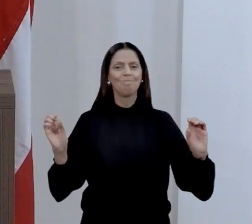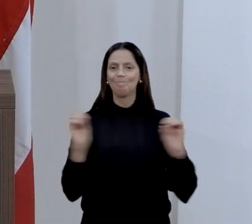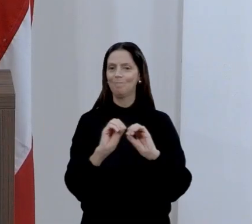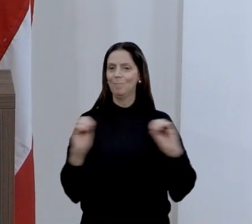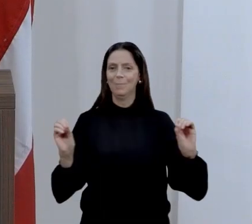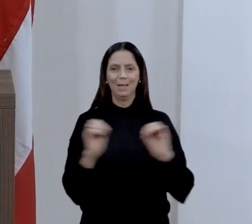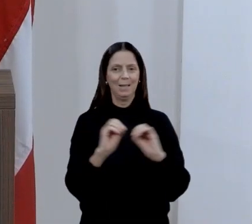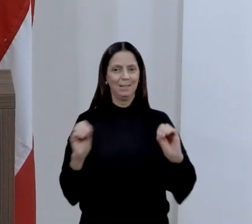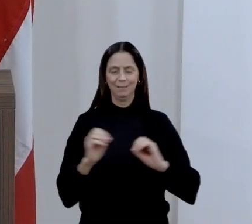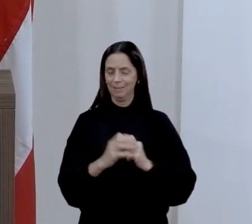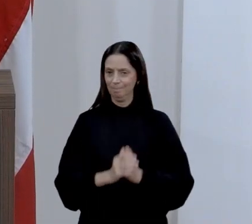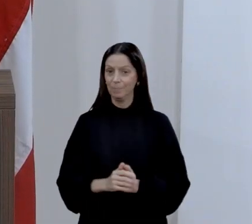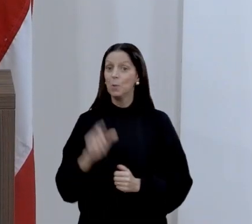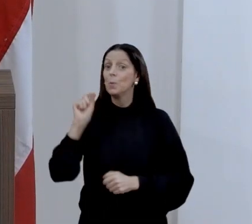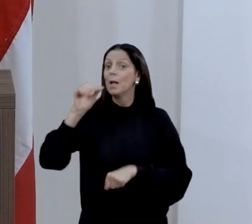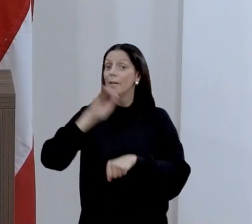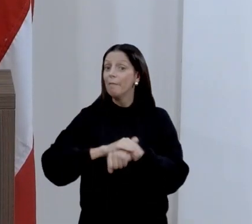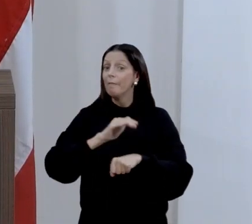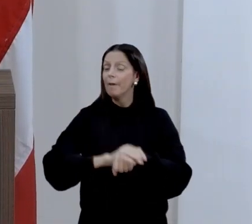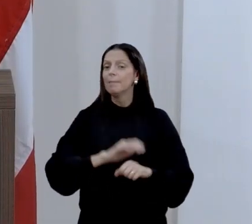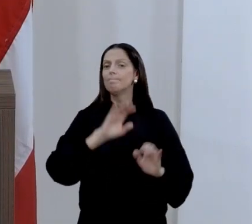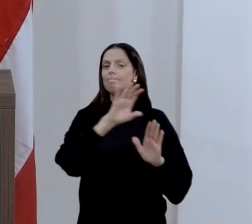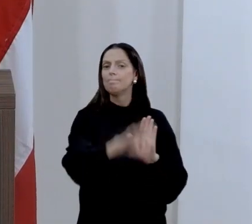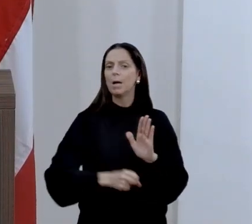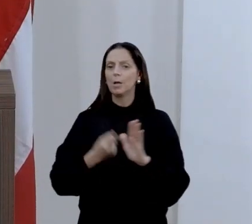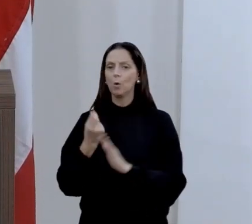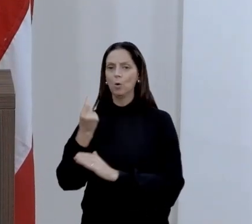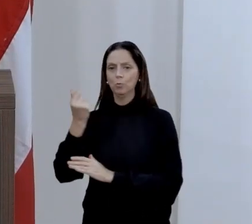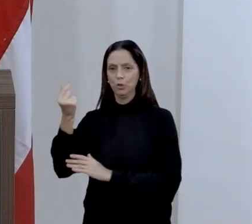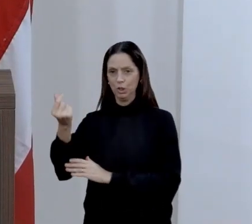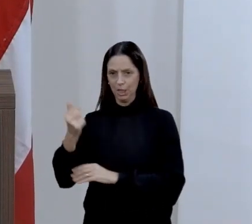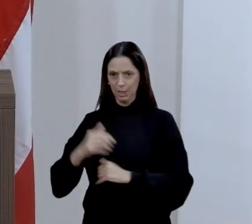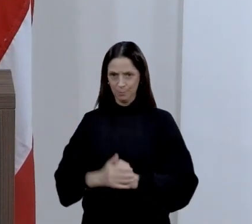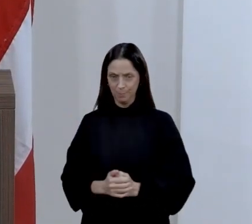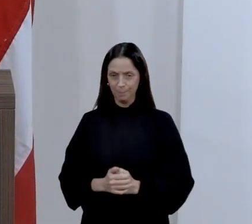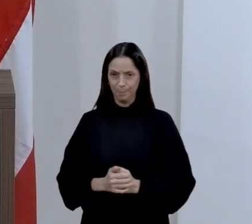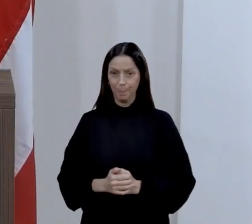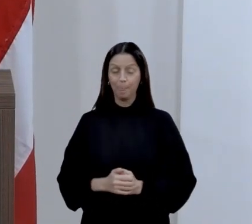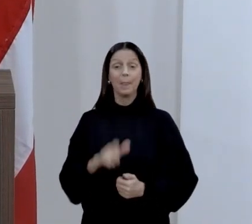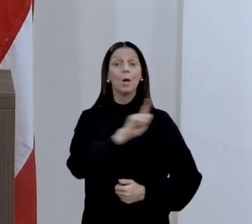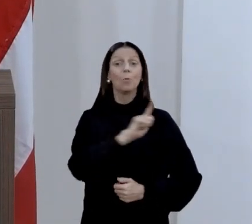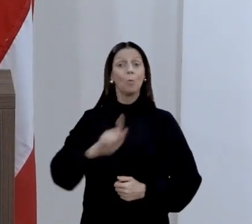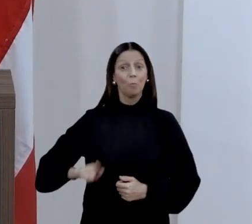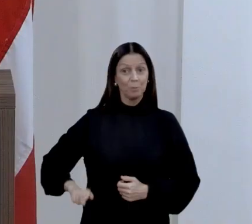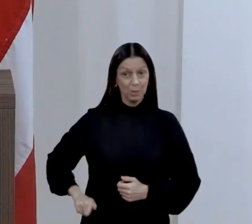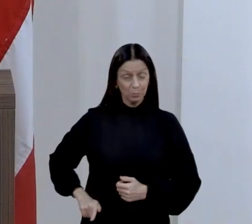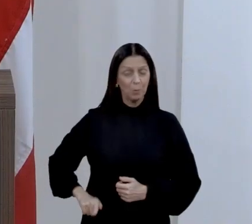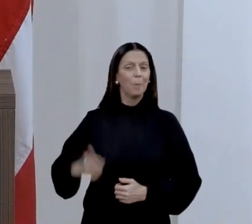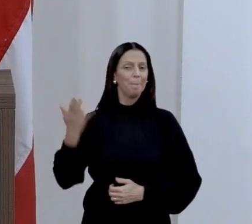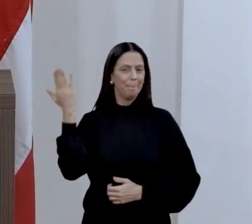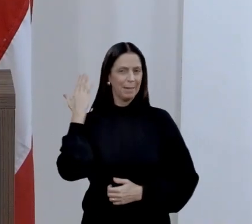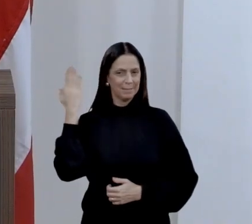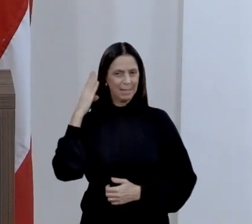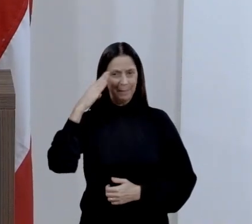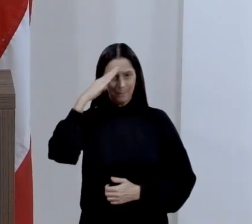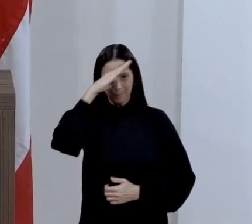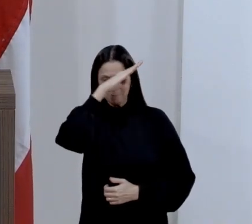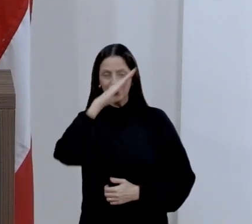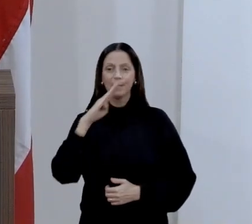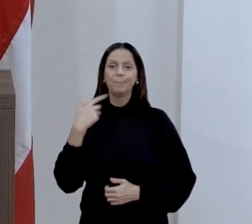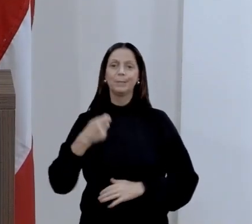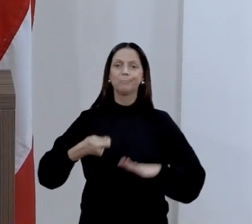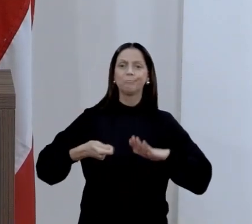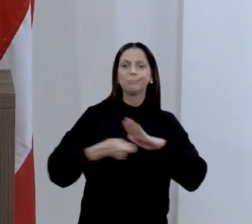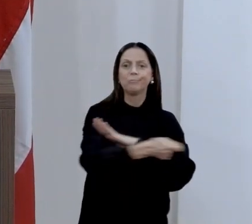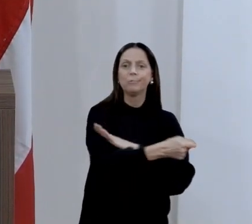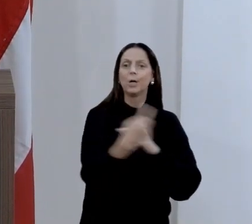ainda tirou recurso da 470, precisou um governador aqui, que também era do grupo político dele na época, colocar dinheiro na